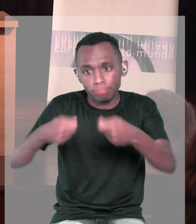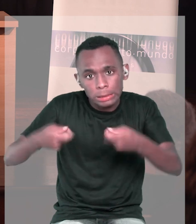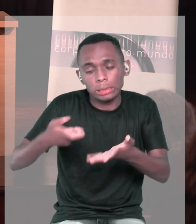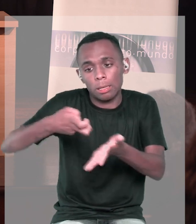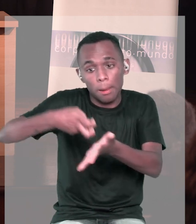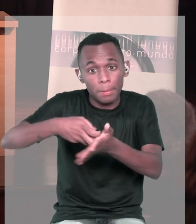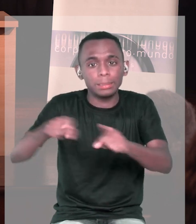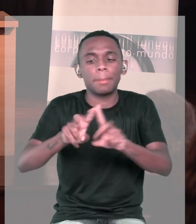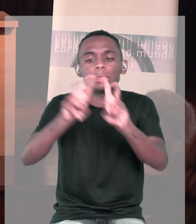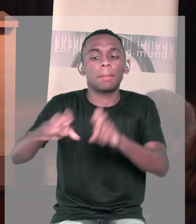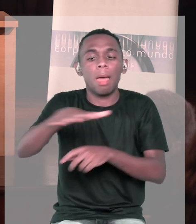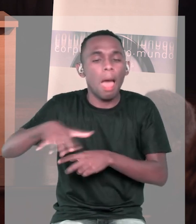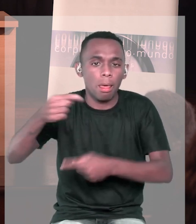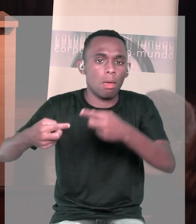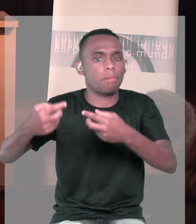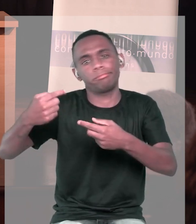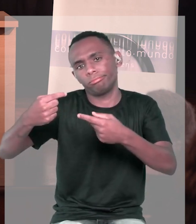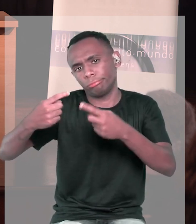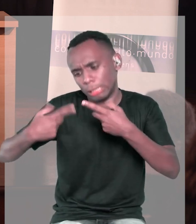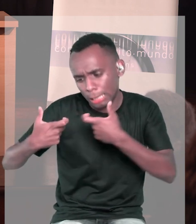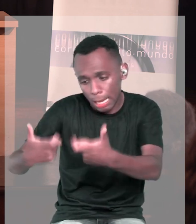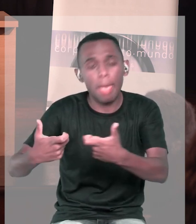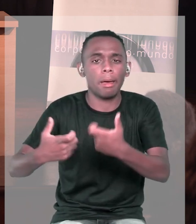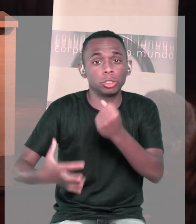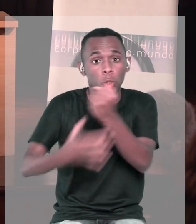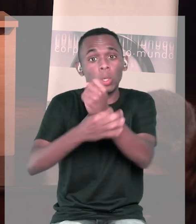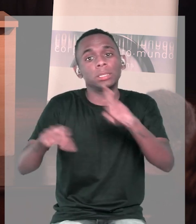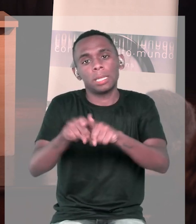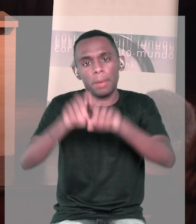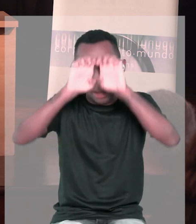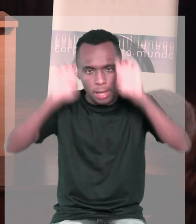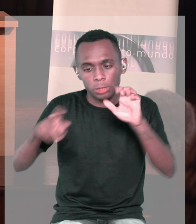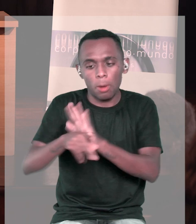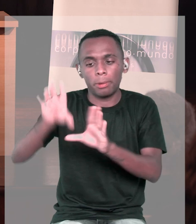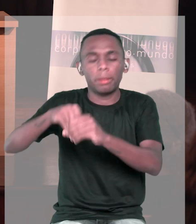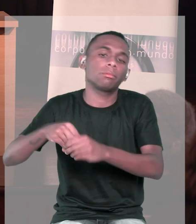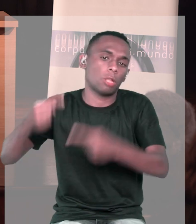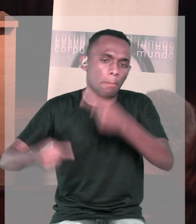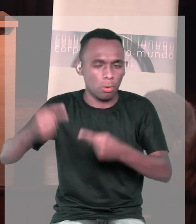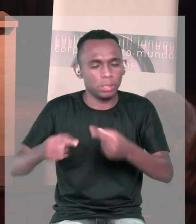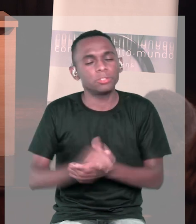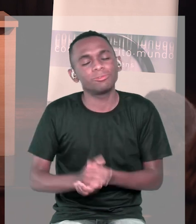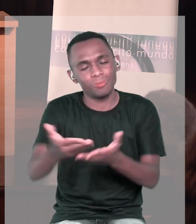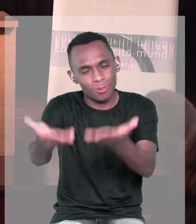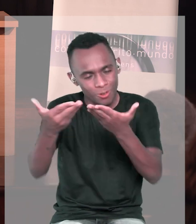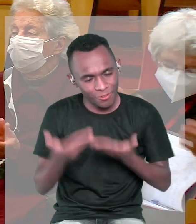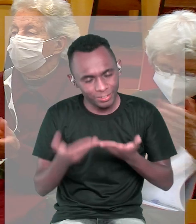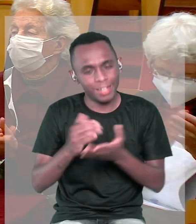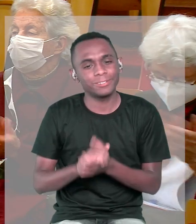questões relacionadas à guerra e à segurança e à ética do sujeito político. Com vocês, Frédéric Gros.